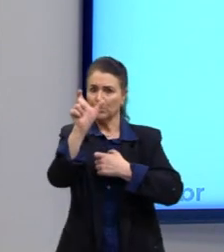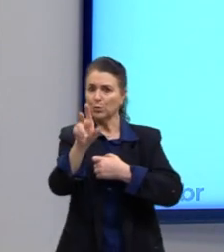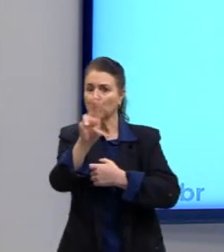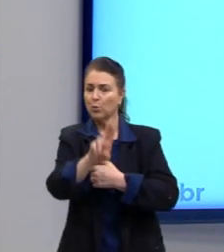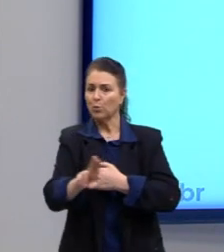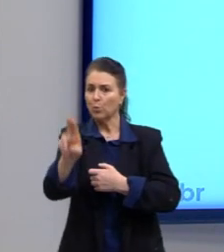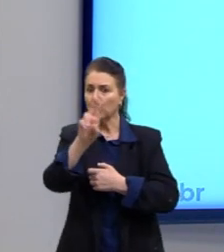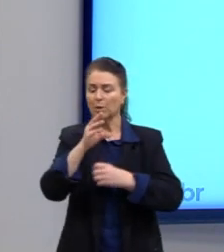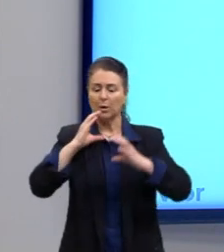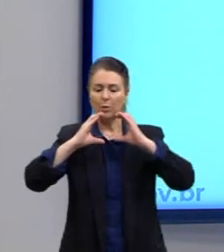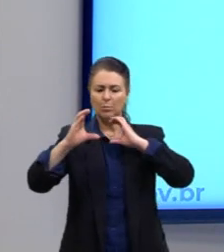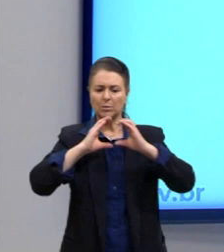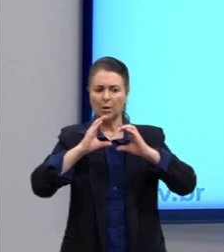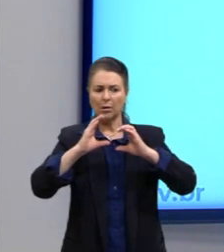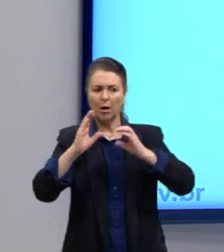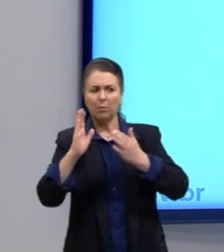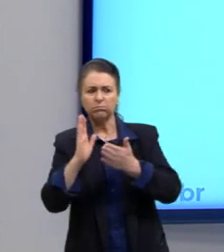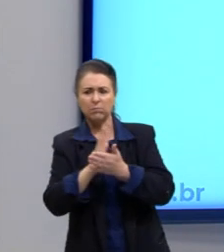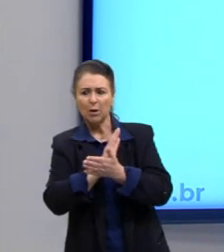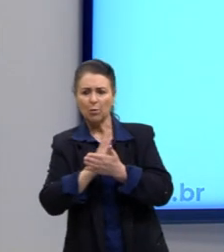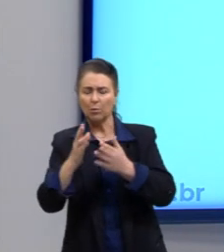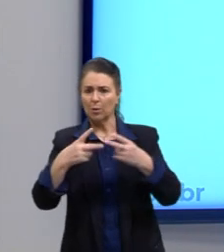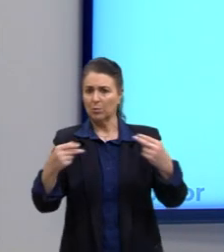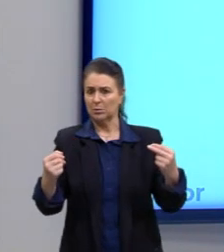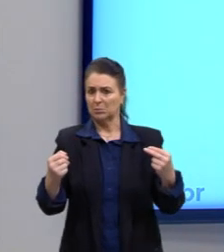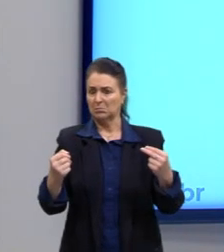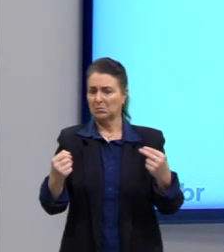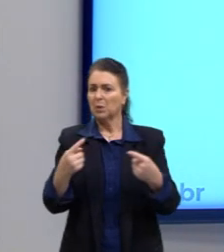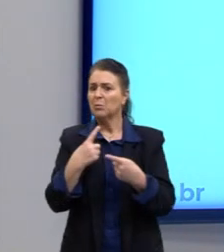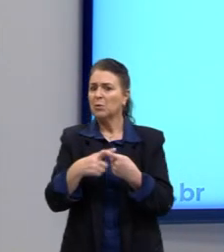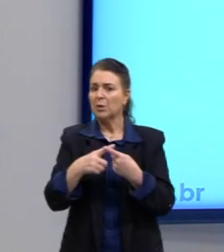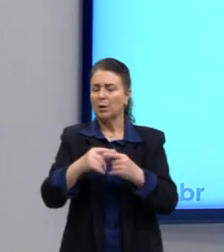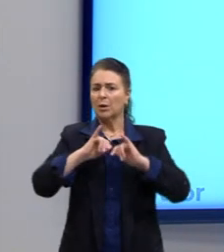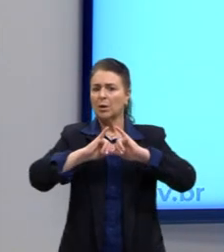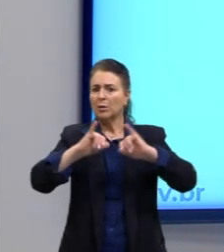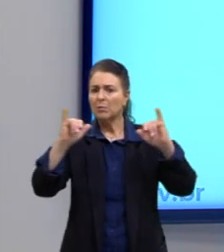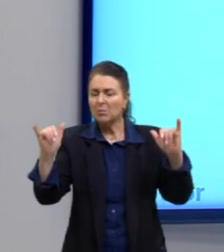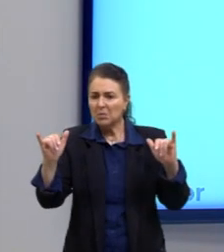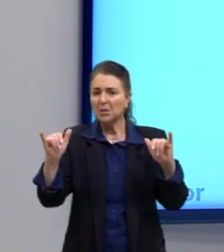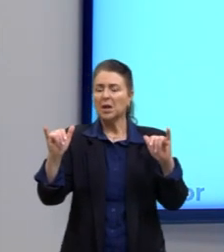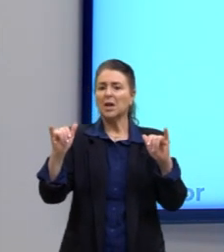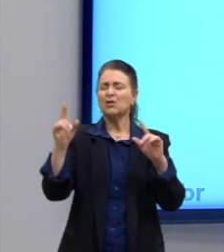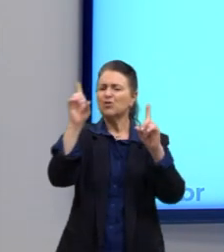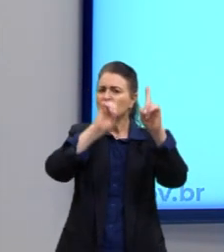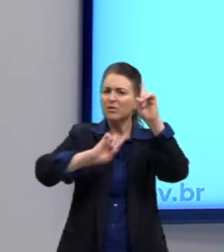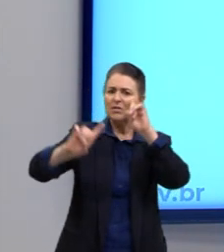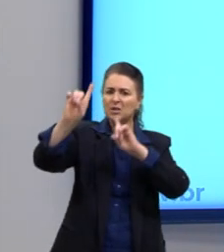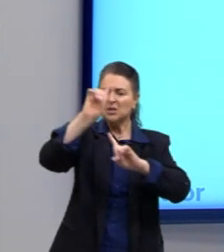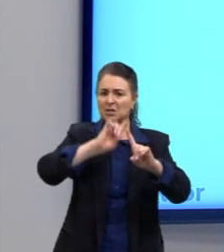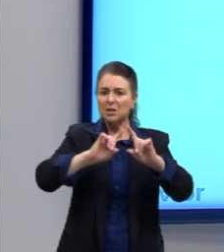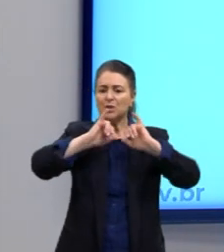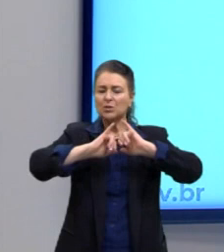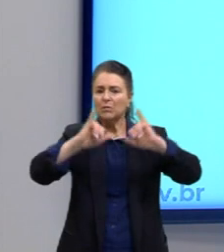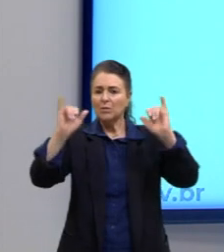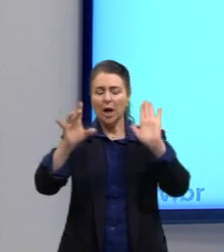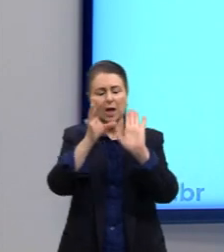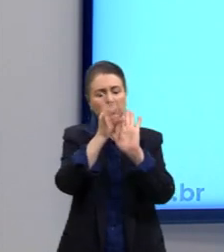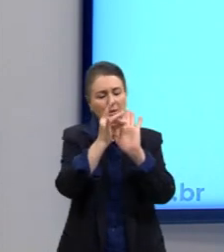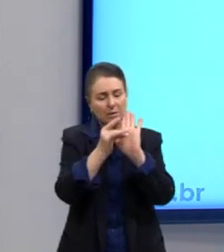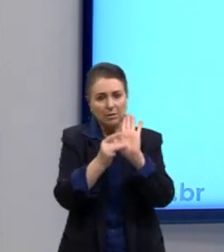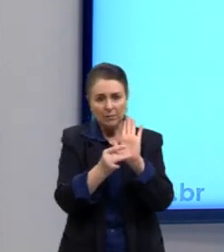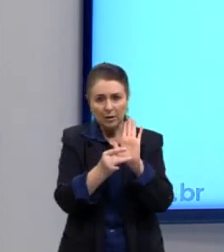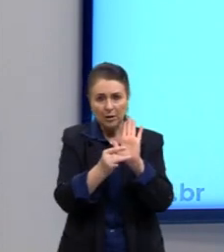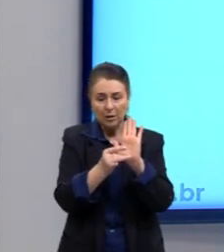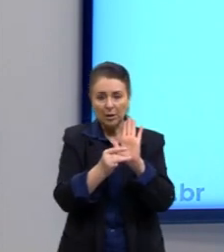para comunicar a algo e tem várias finalidades informar entreter convencer divulgar descrever assim